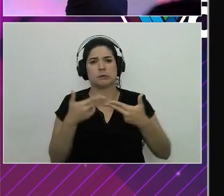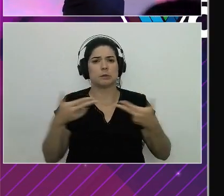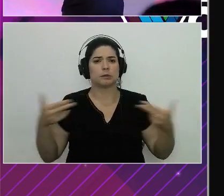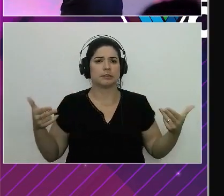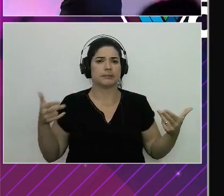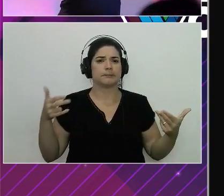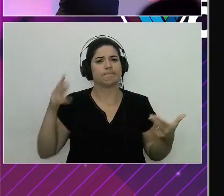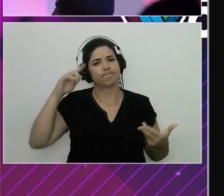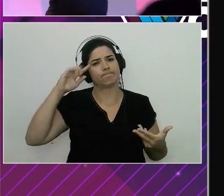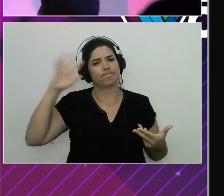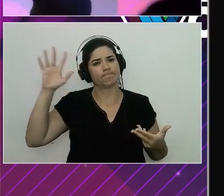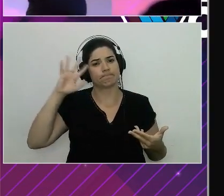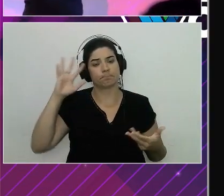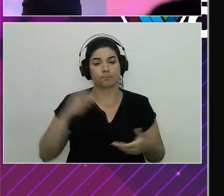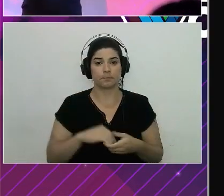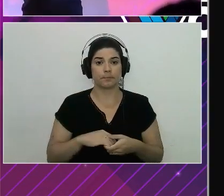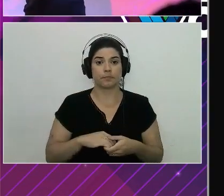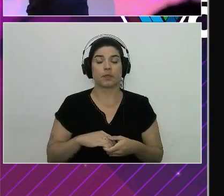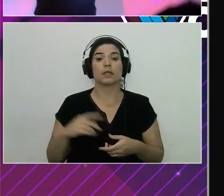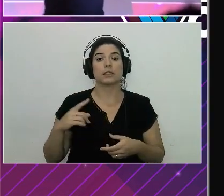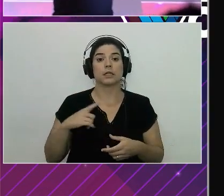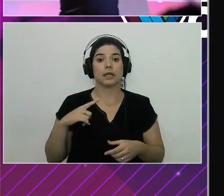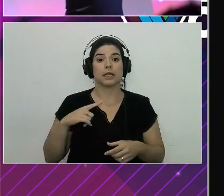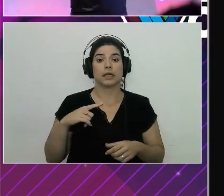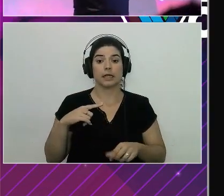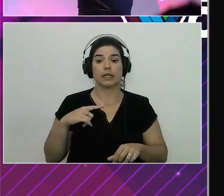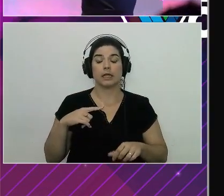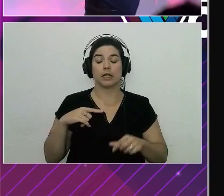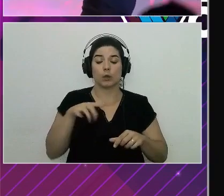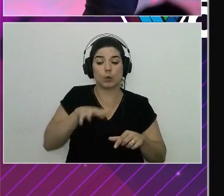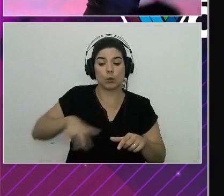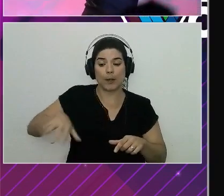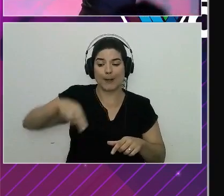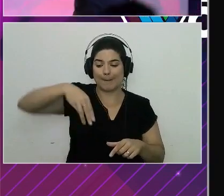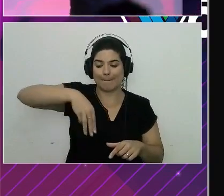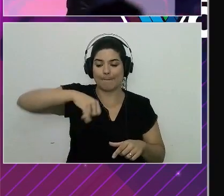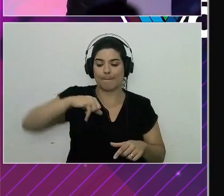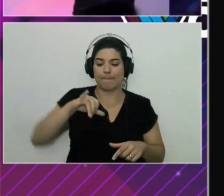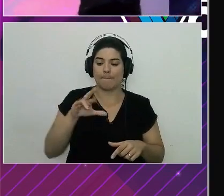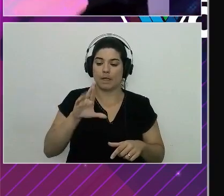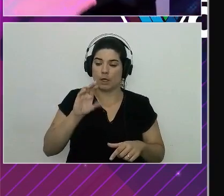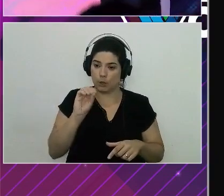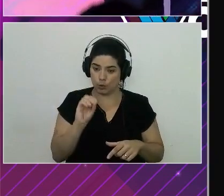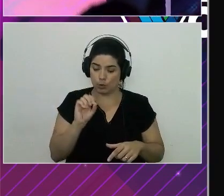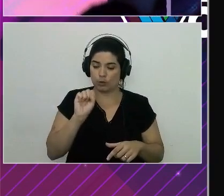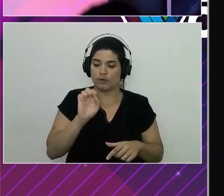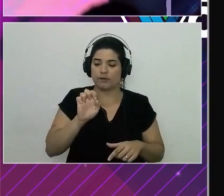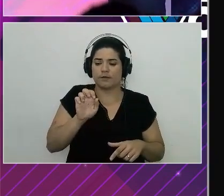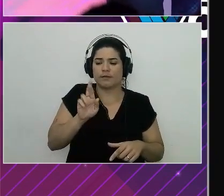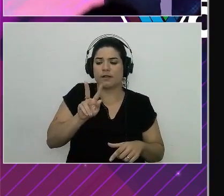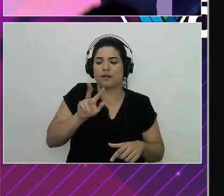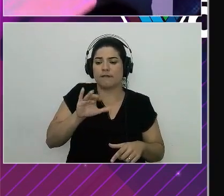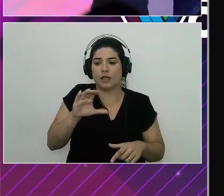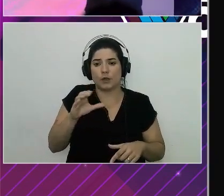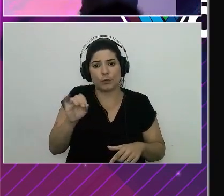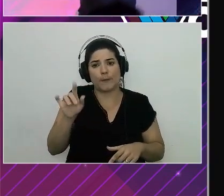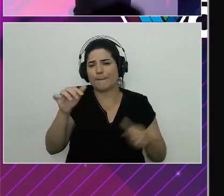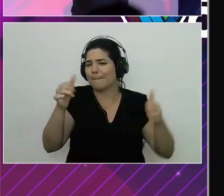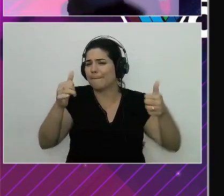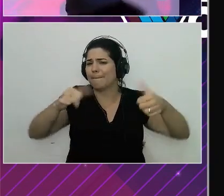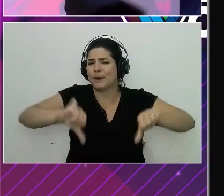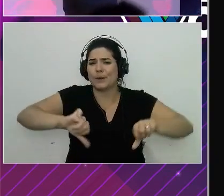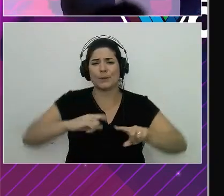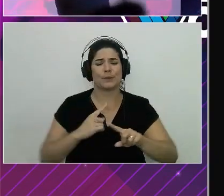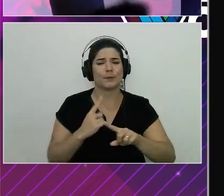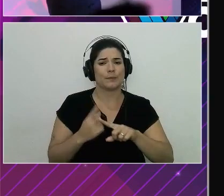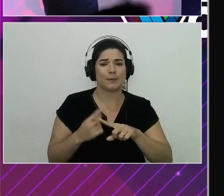vai para o ambiente de microserviços, isso se torna pior ainda, porque você tem que pensar